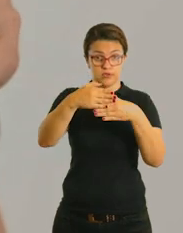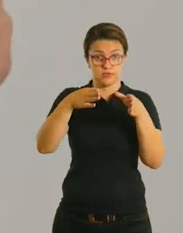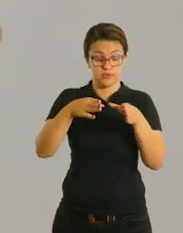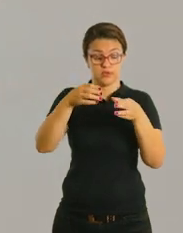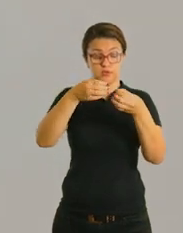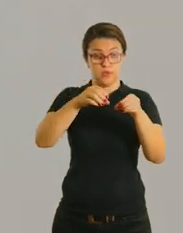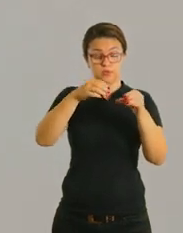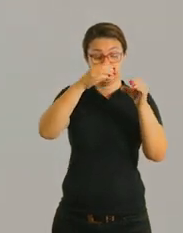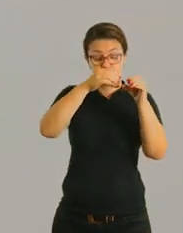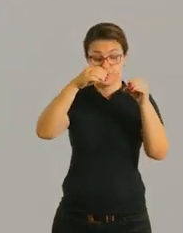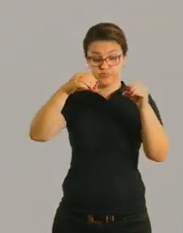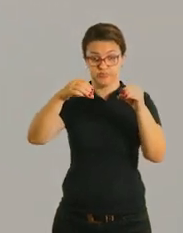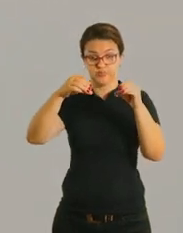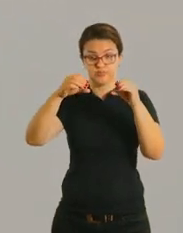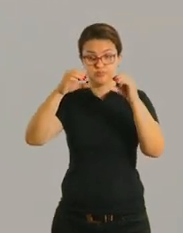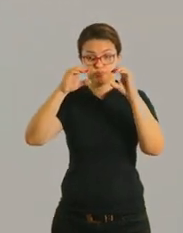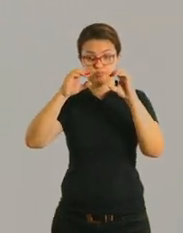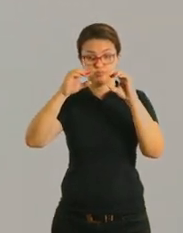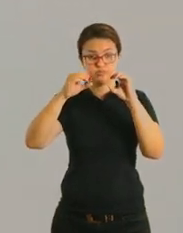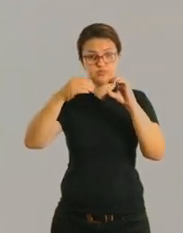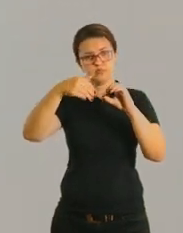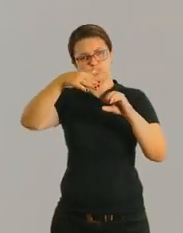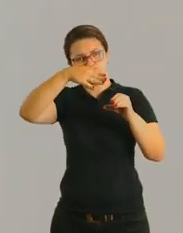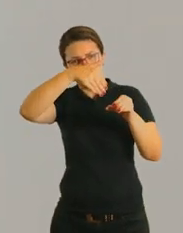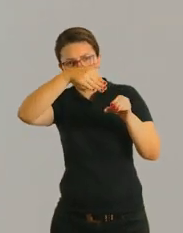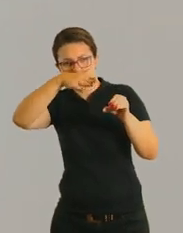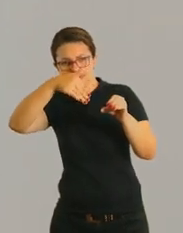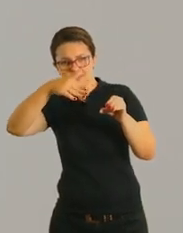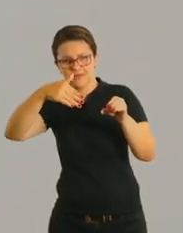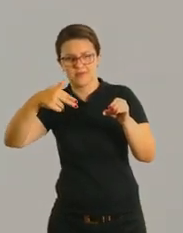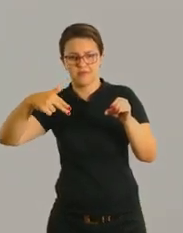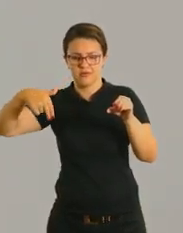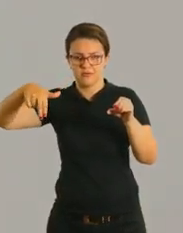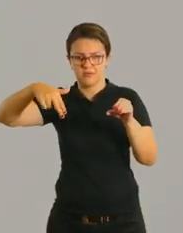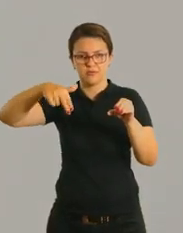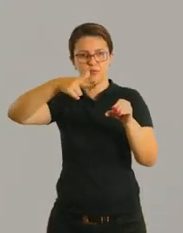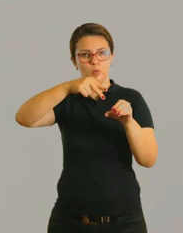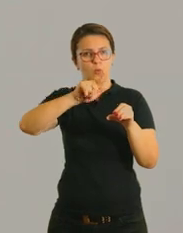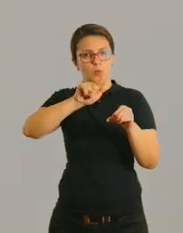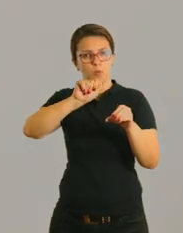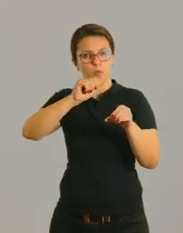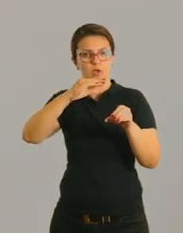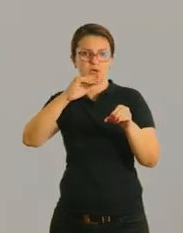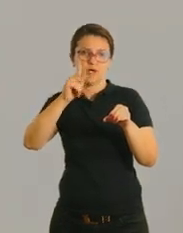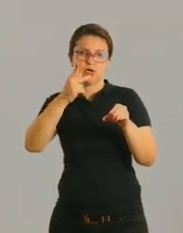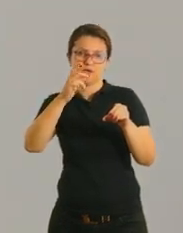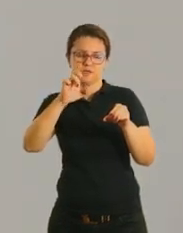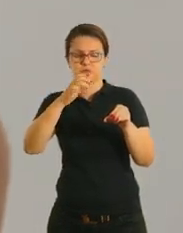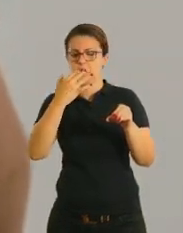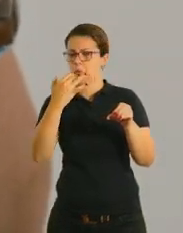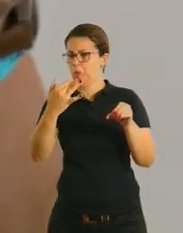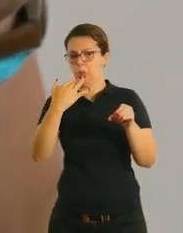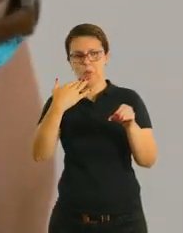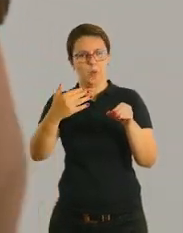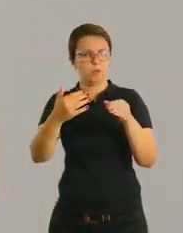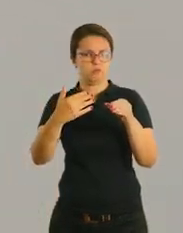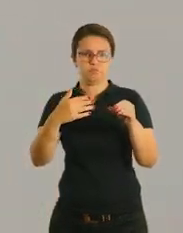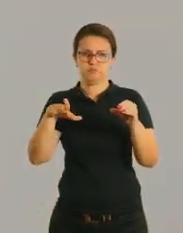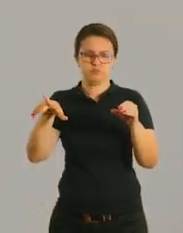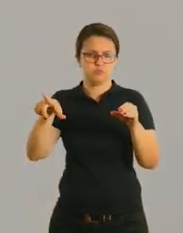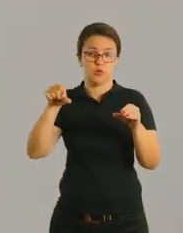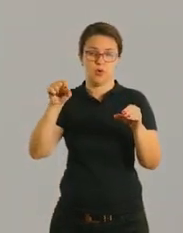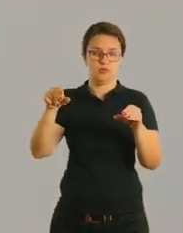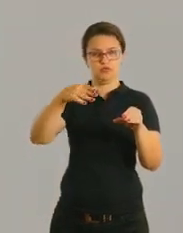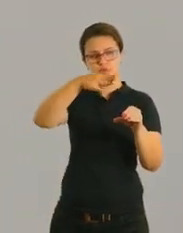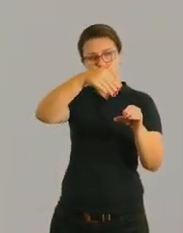estar utilizando tinta guache, pintando cada um deles, tá? Pode ser branco, verde, a cor que vocês preferirem.